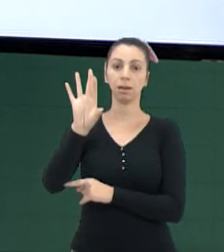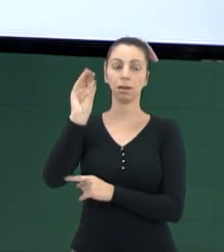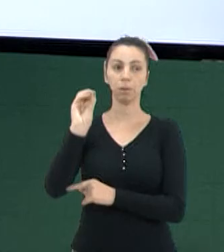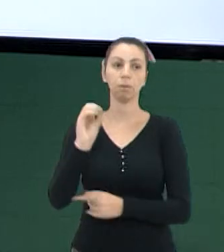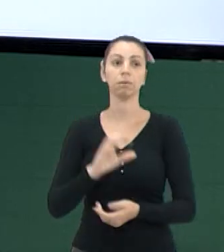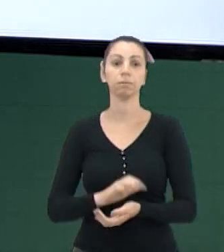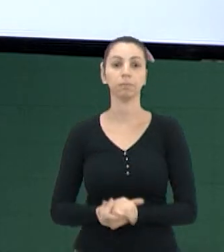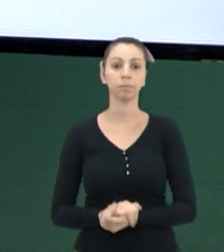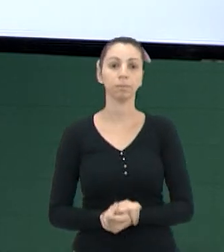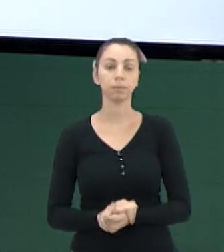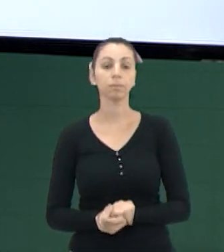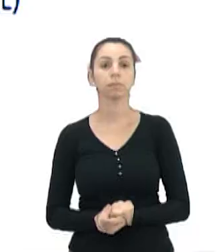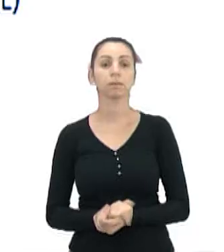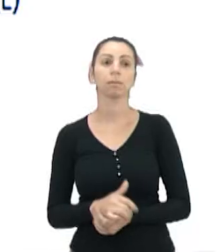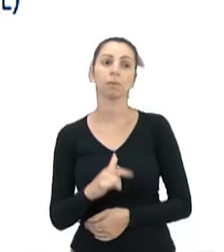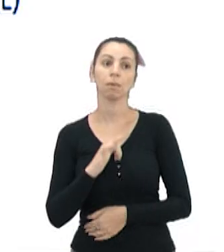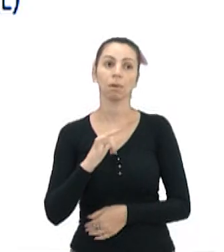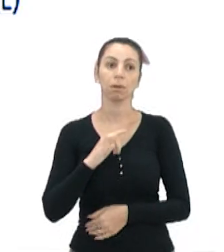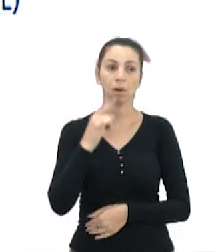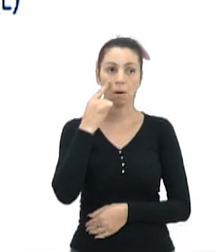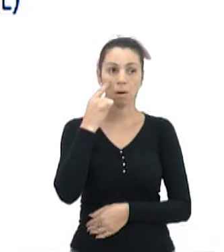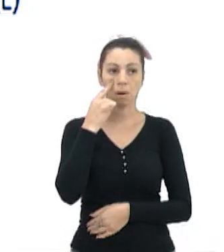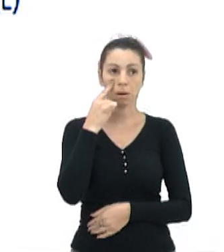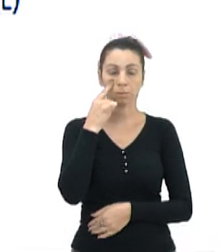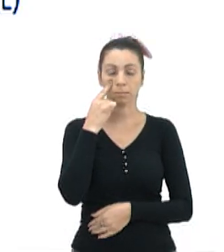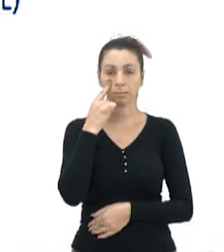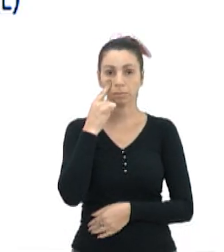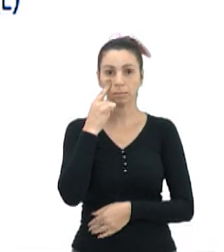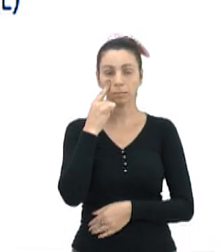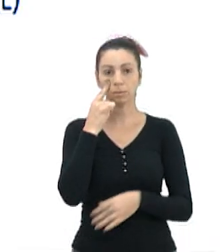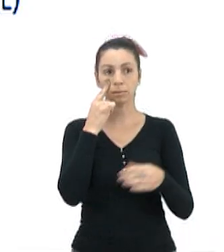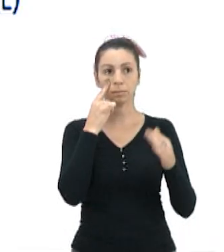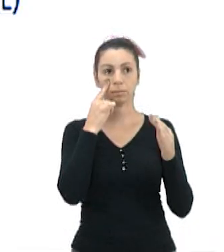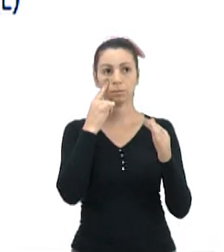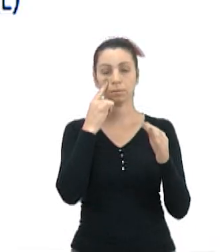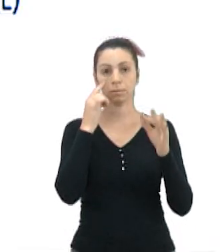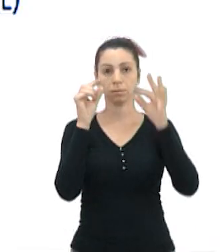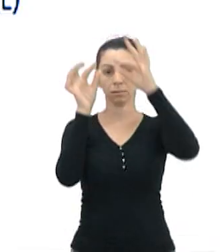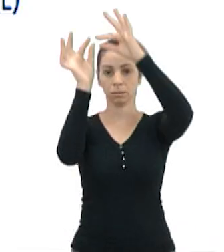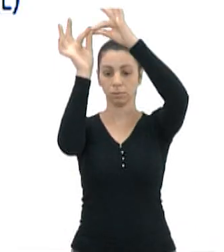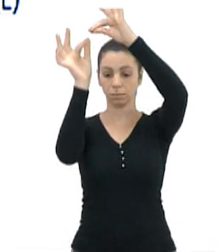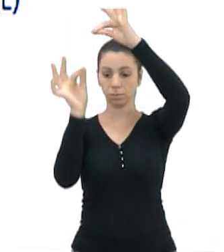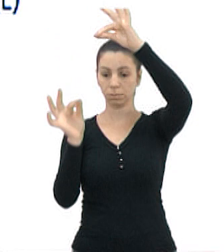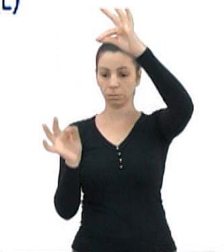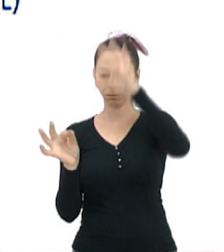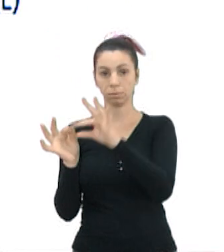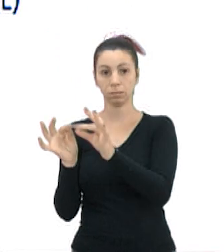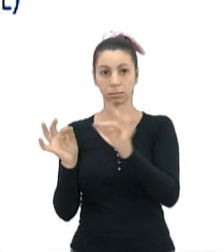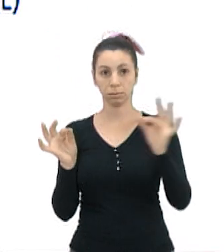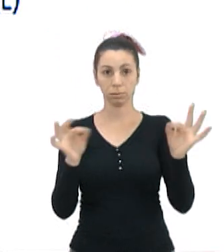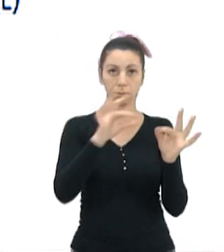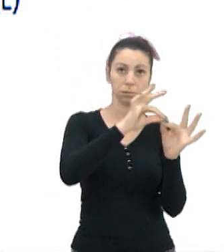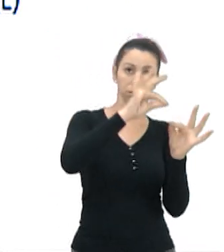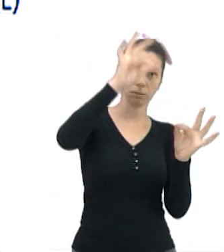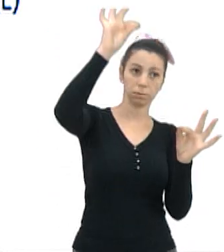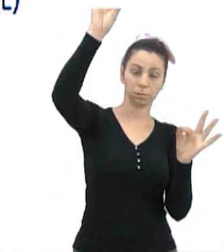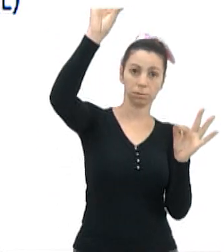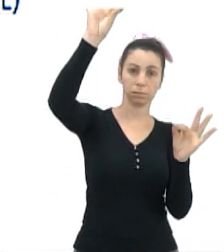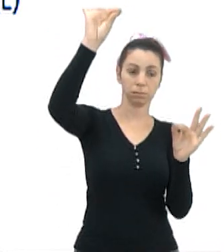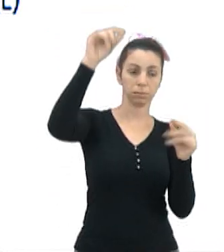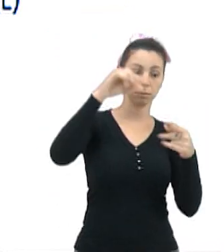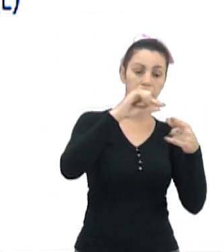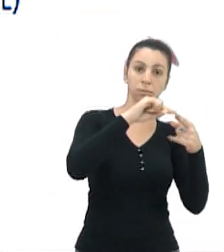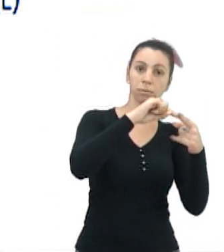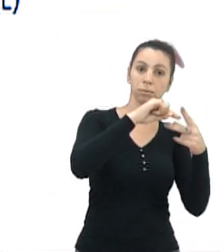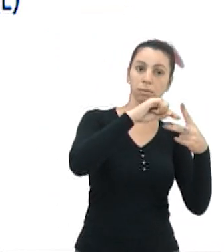triângulo equilátero. Traçamos a mediana BM, que dividiu os segmentos em dois lados iguais. Nós